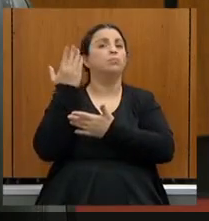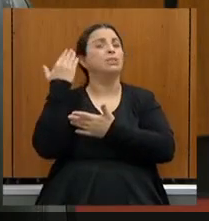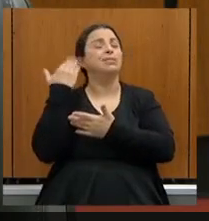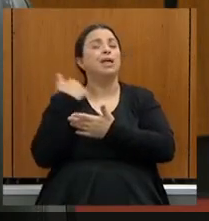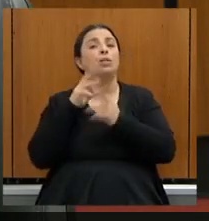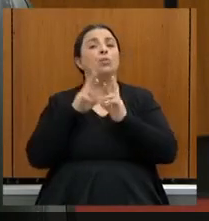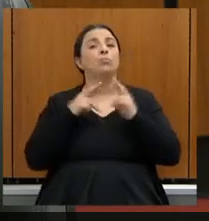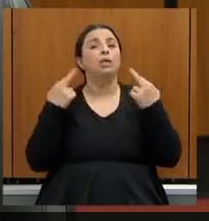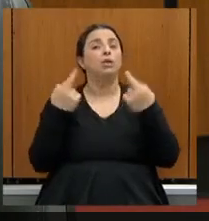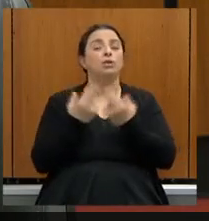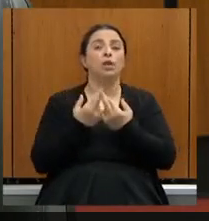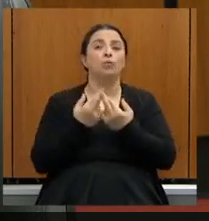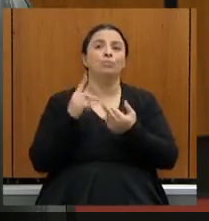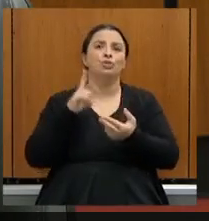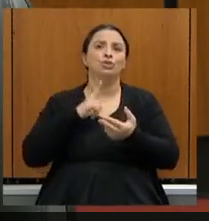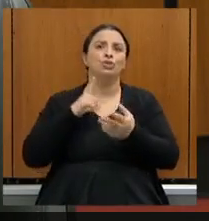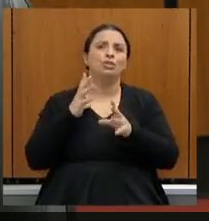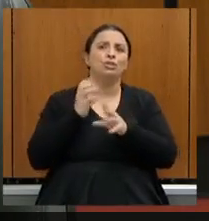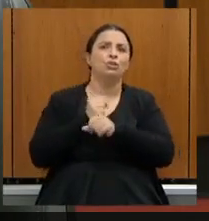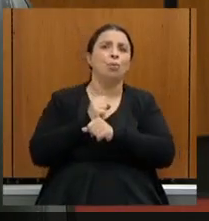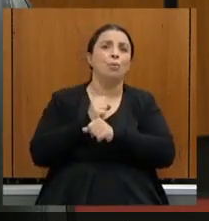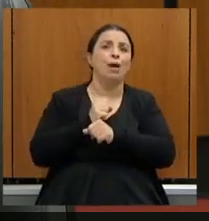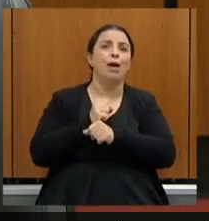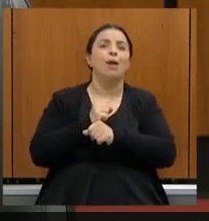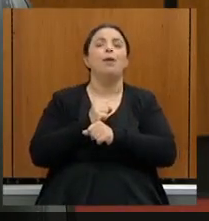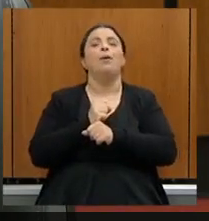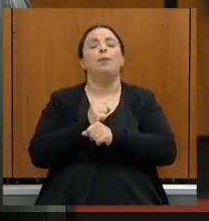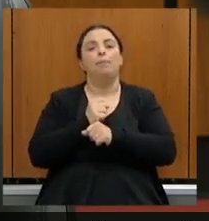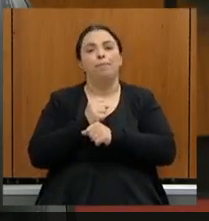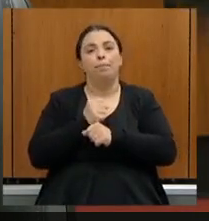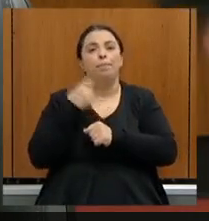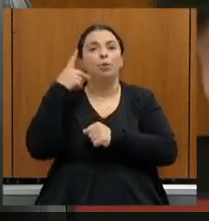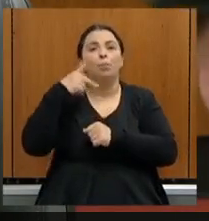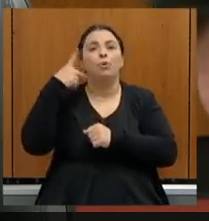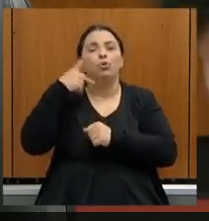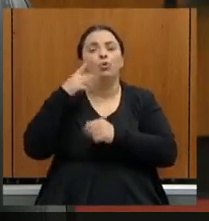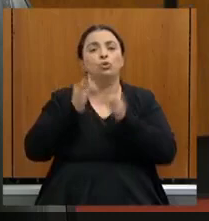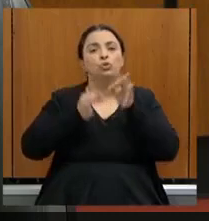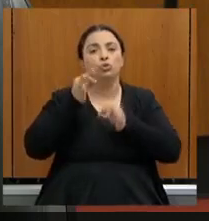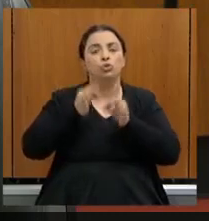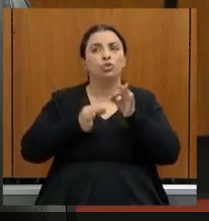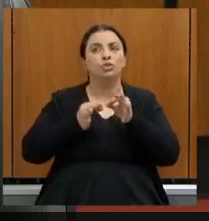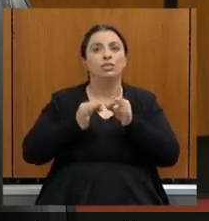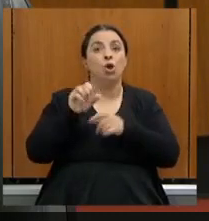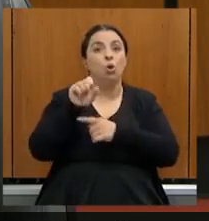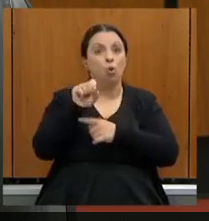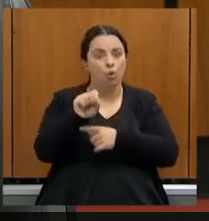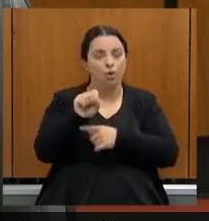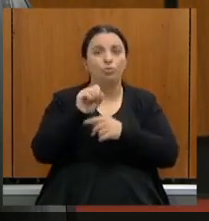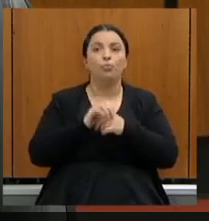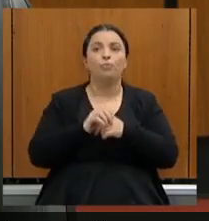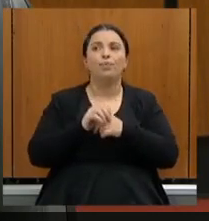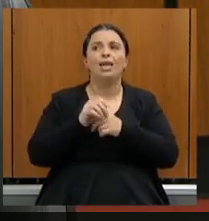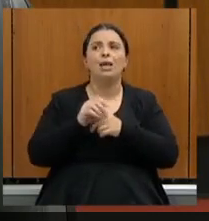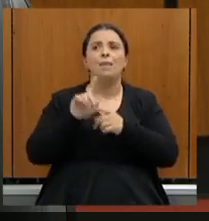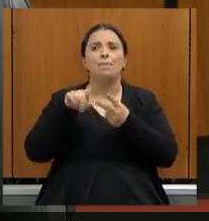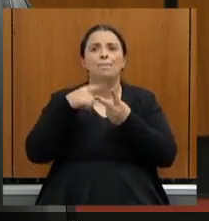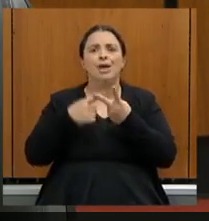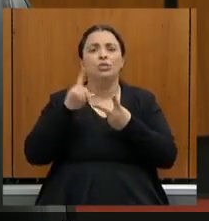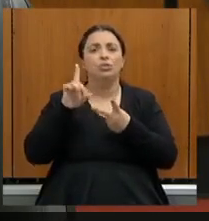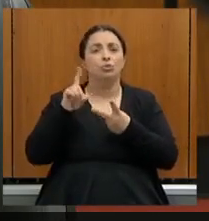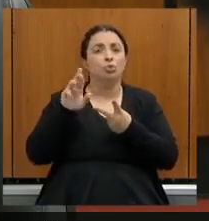oito promotores e com o doutor Jarbas, o governo de Minas,